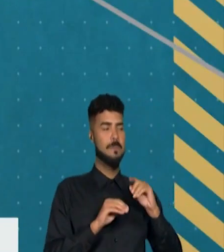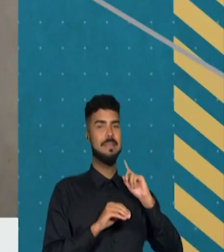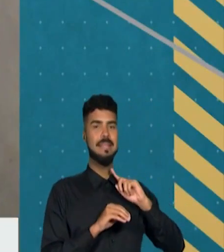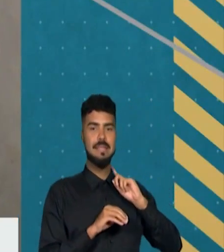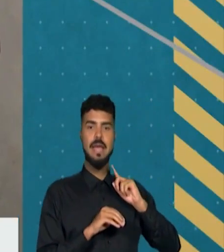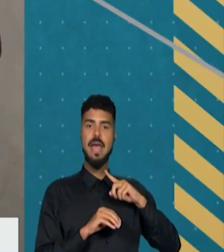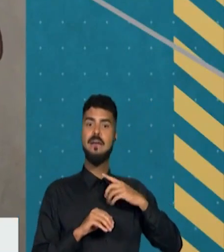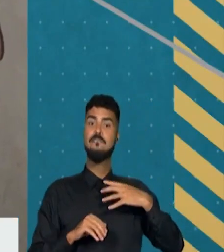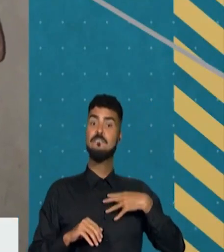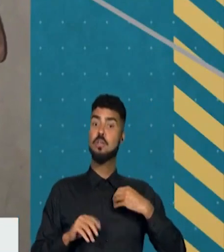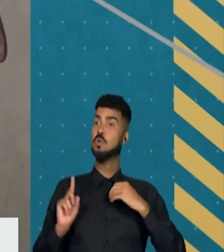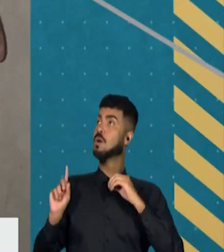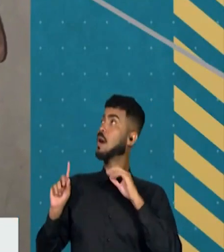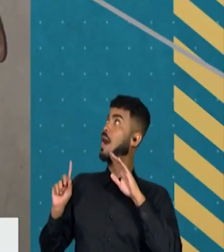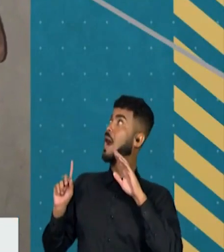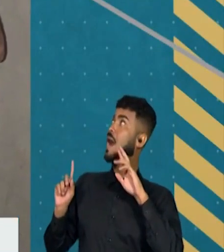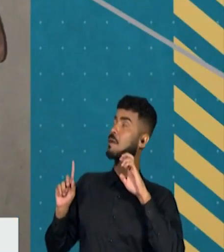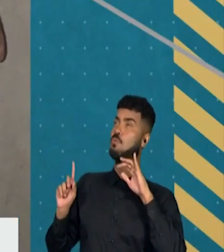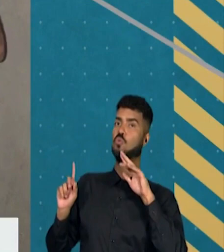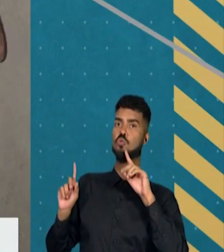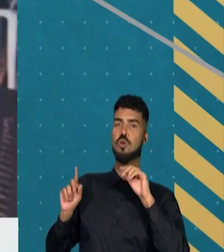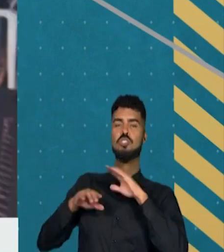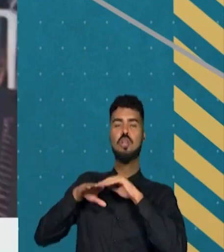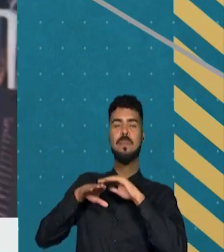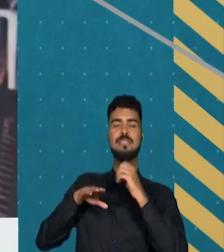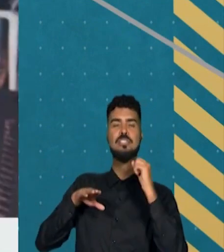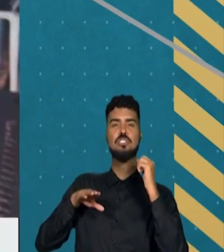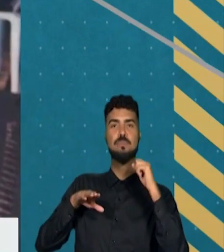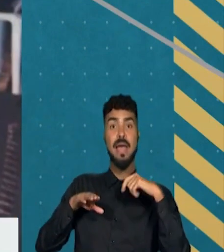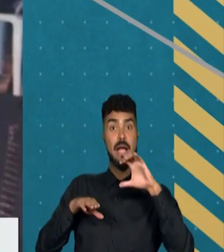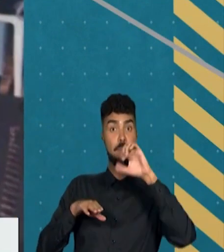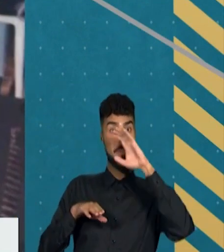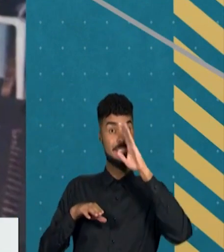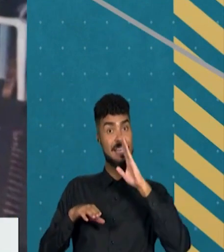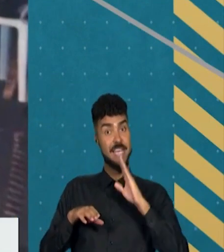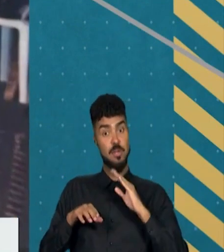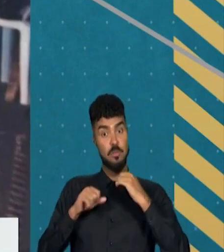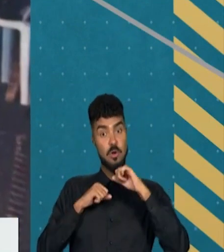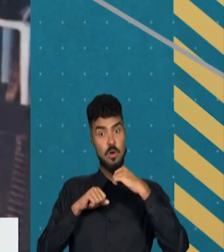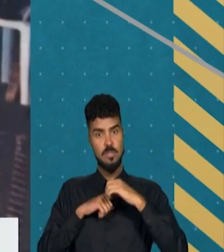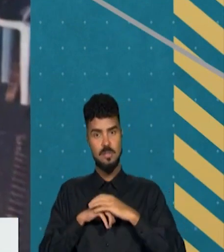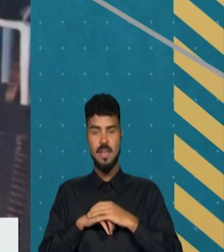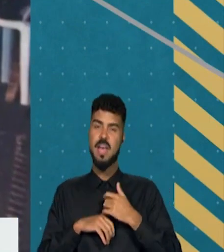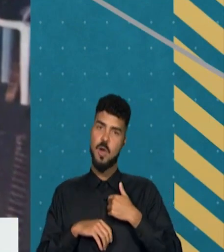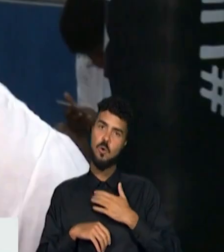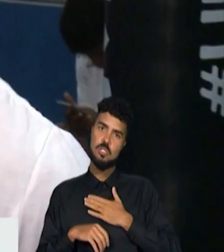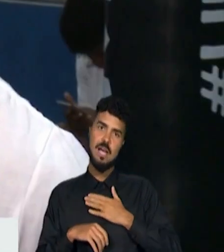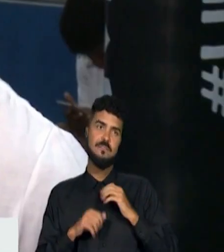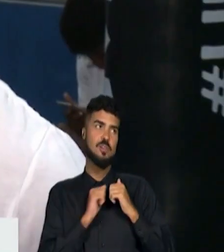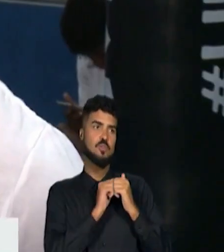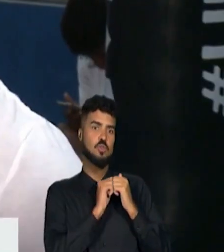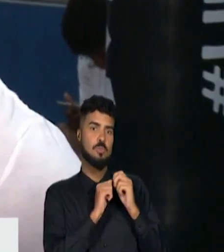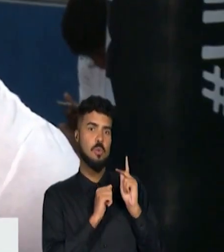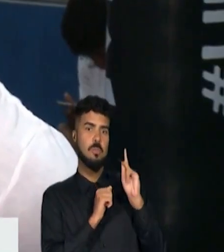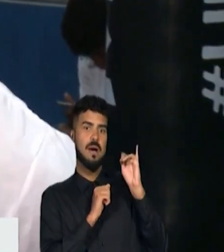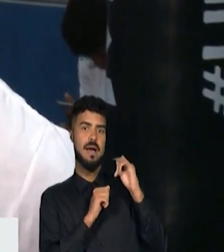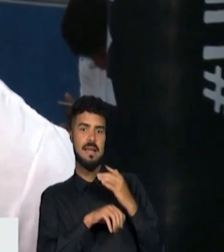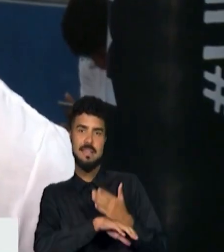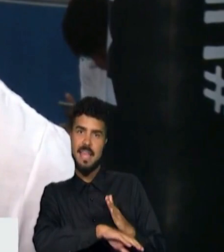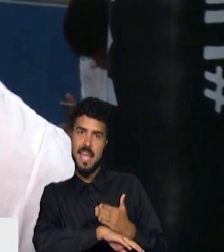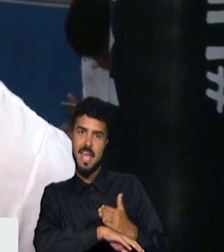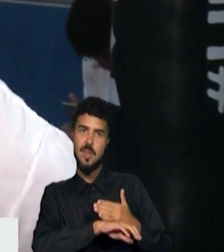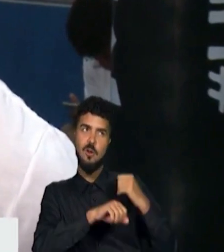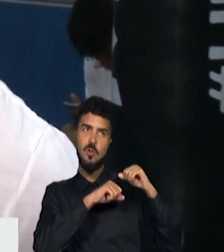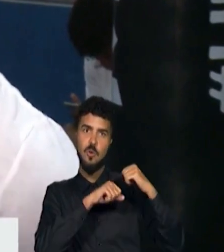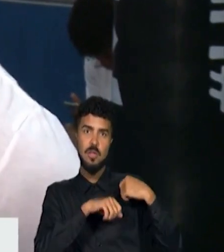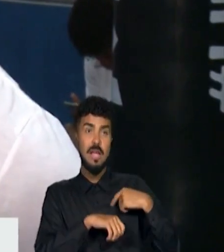o Sergipe, campeão brasileiro de boxe. Eu gostava de acompanhá-lo no treino, nas lutas, e aí eu fiquei curiosa para